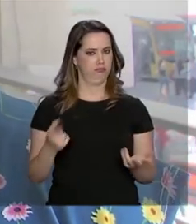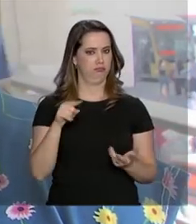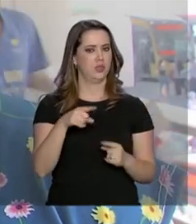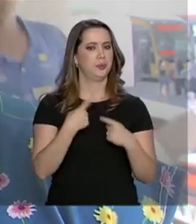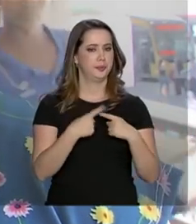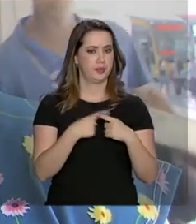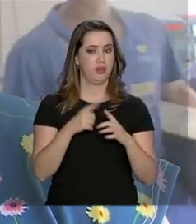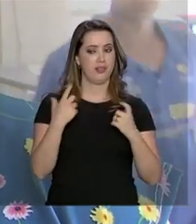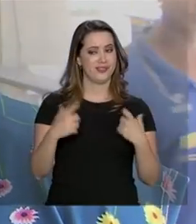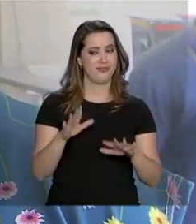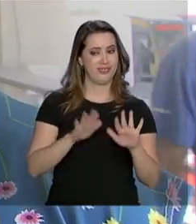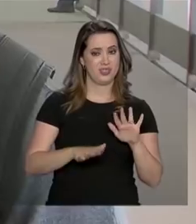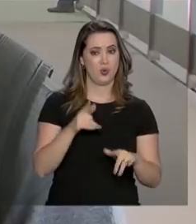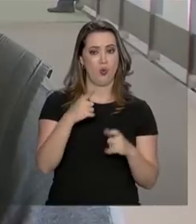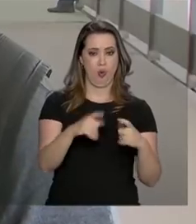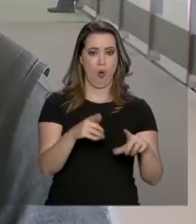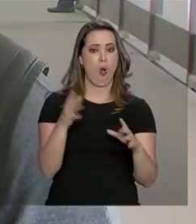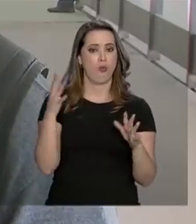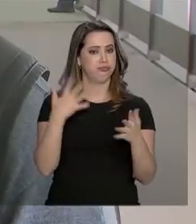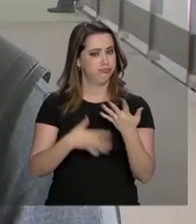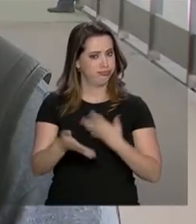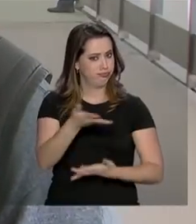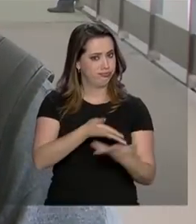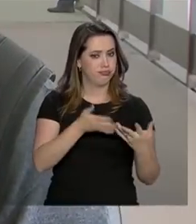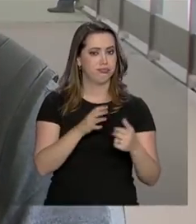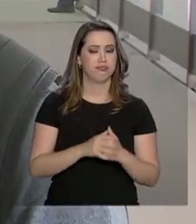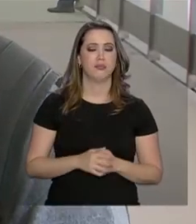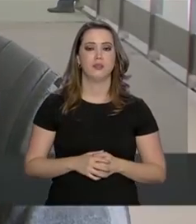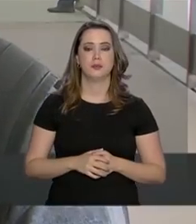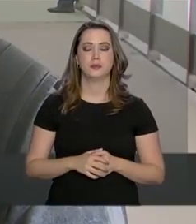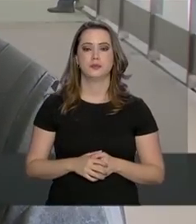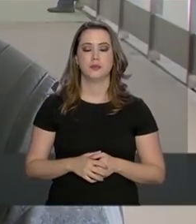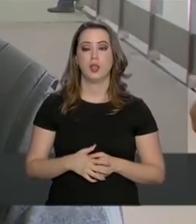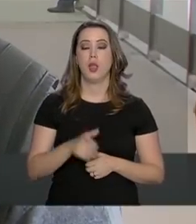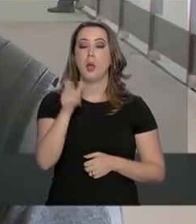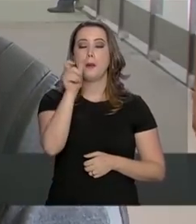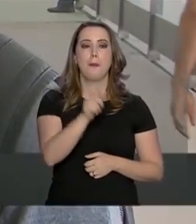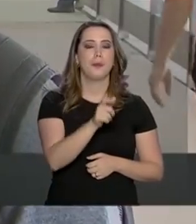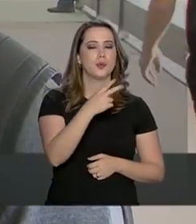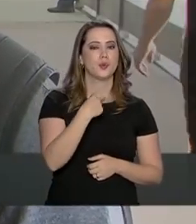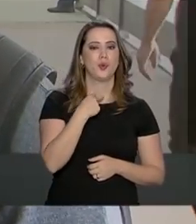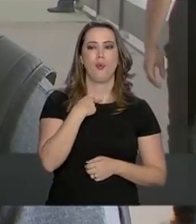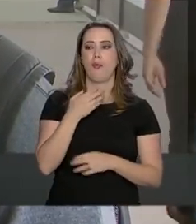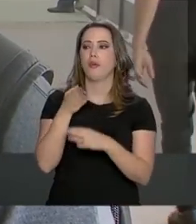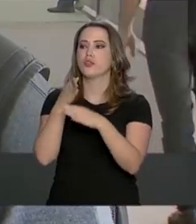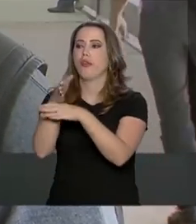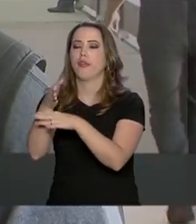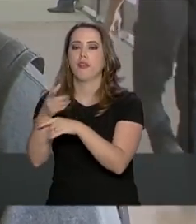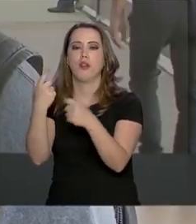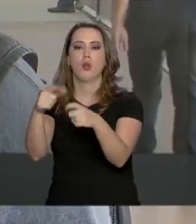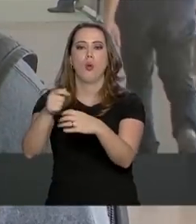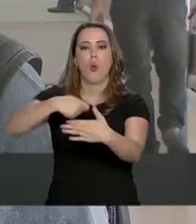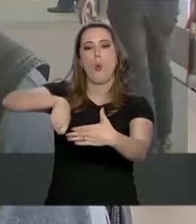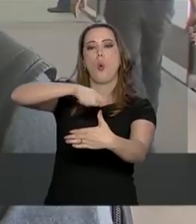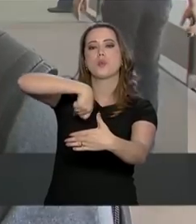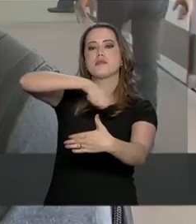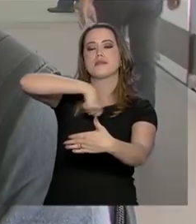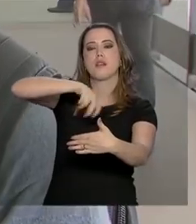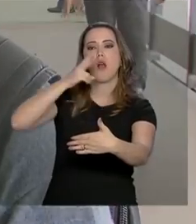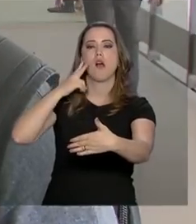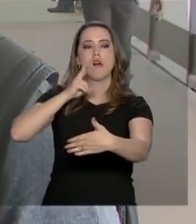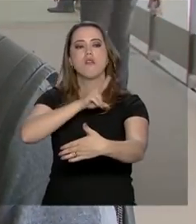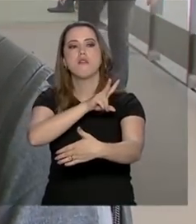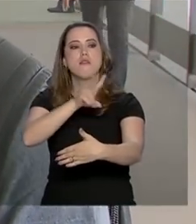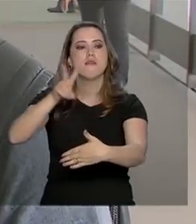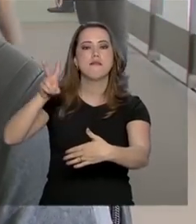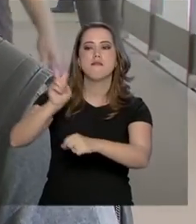toda, porque tem lugar que é dessa forma. O consumidor em si, ele não tem como adentrar, por exemplo, numa cozinha industrial, né,